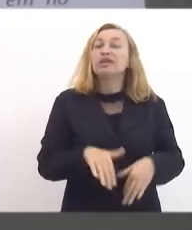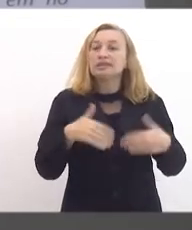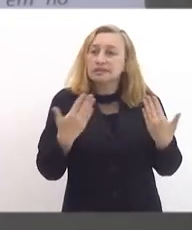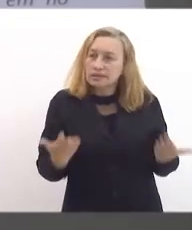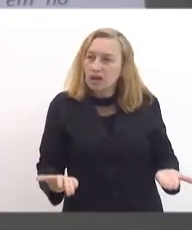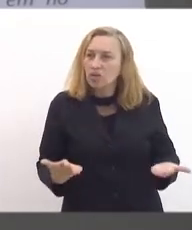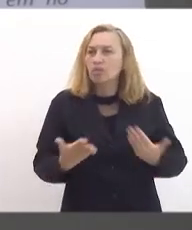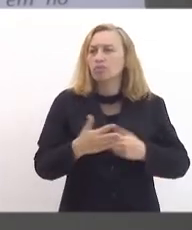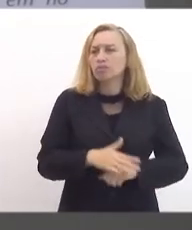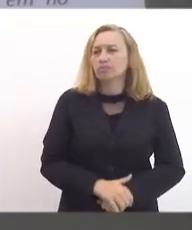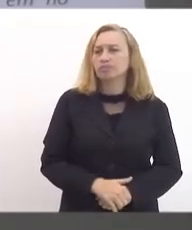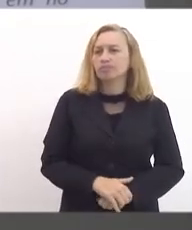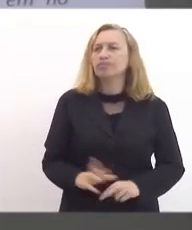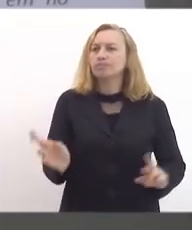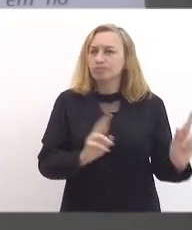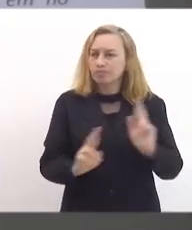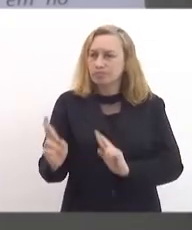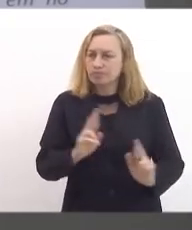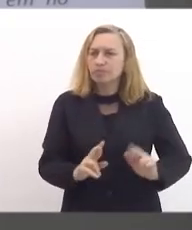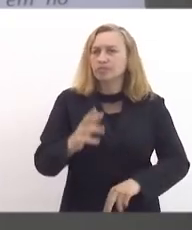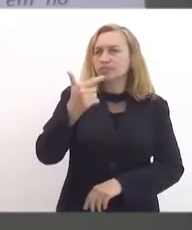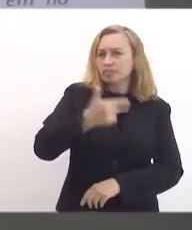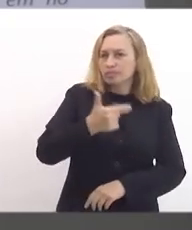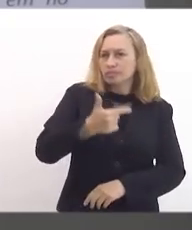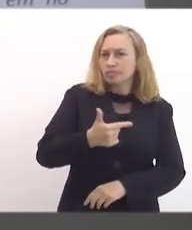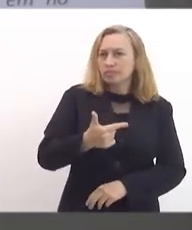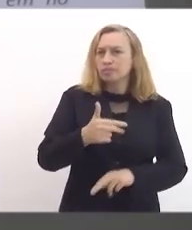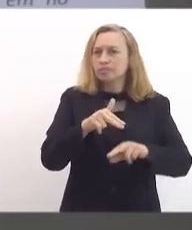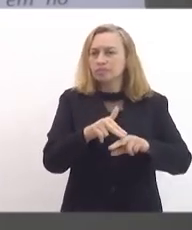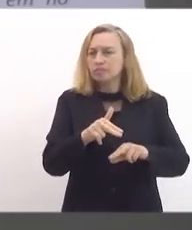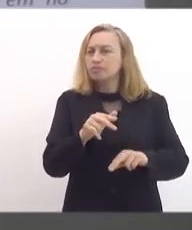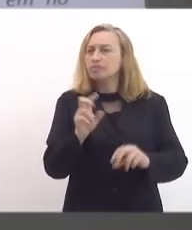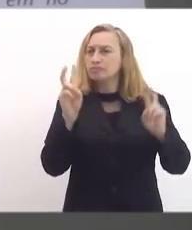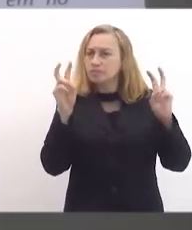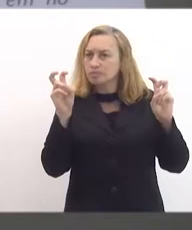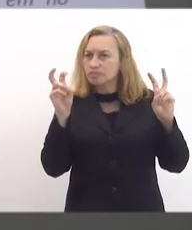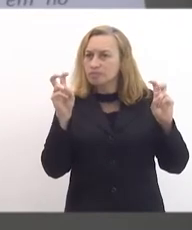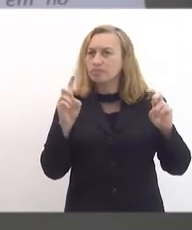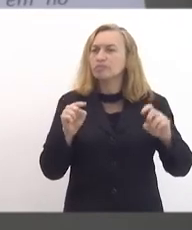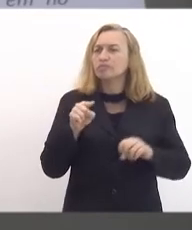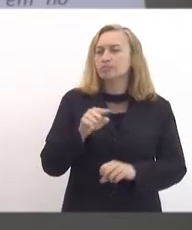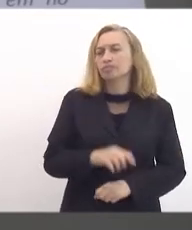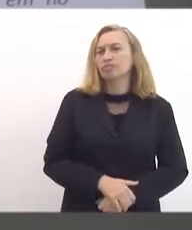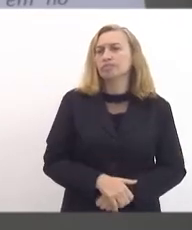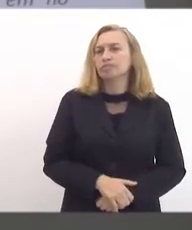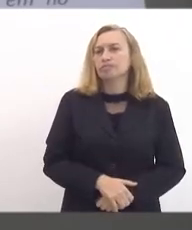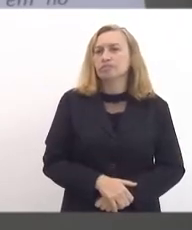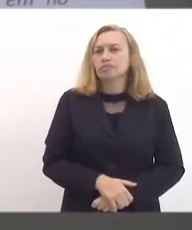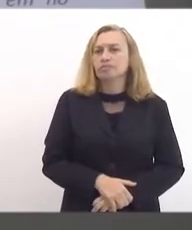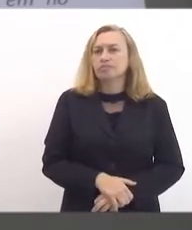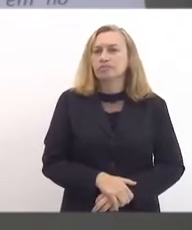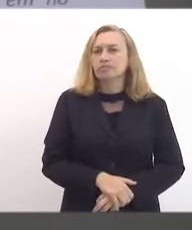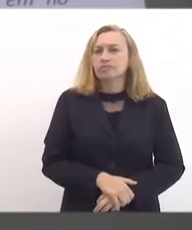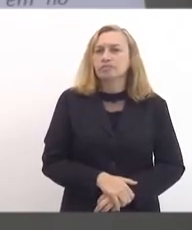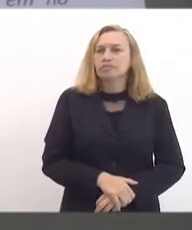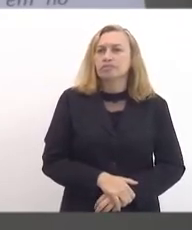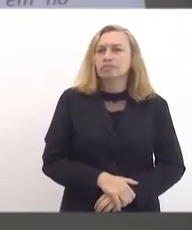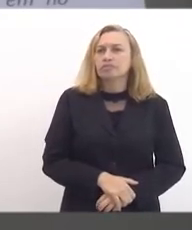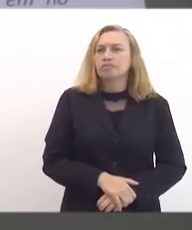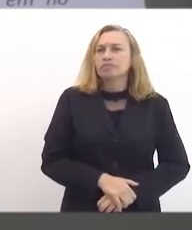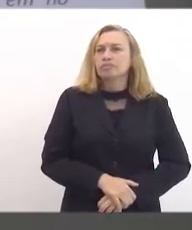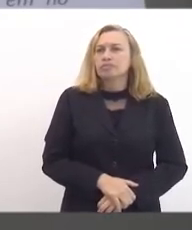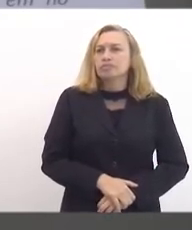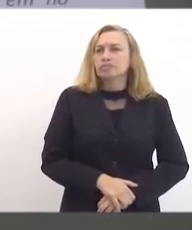então é em relação essa segunda situação tá a lenda dessa questão aí do módulo da